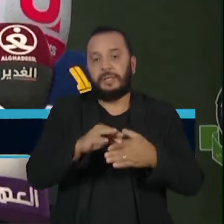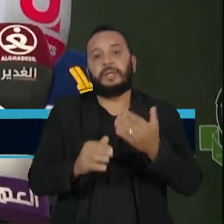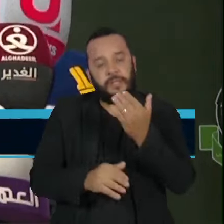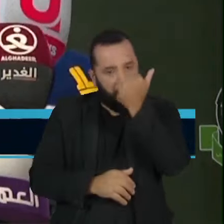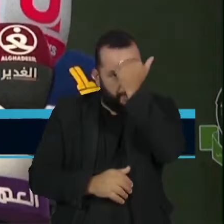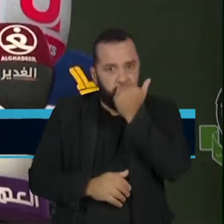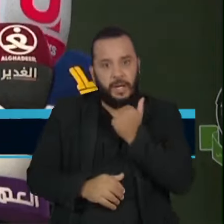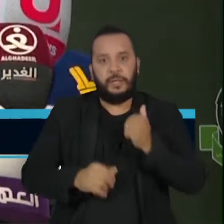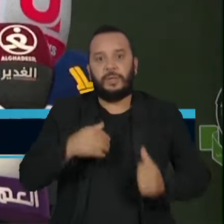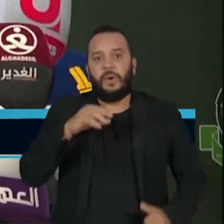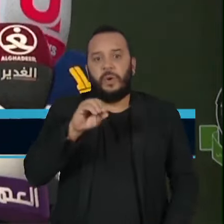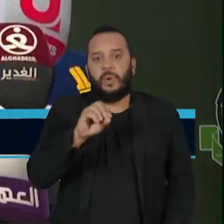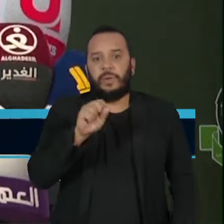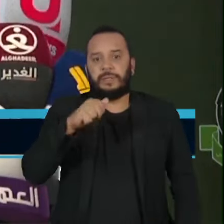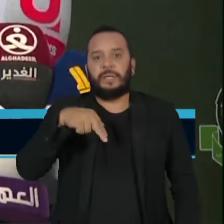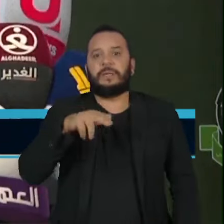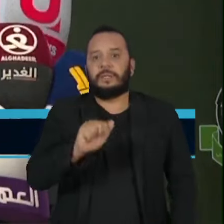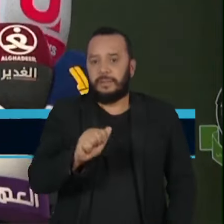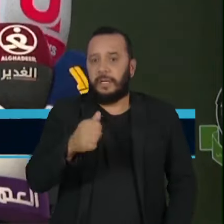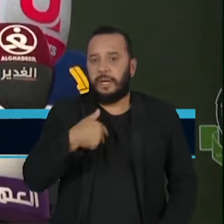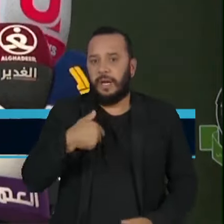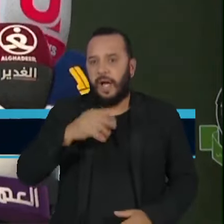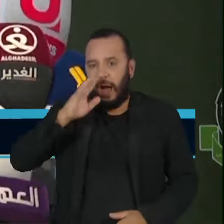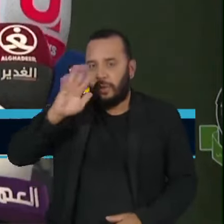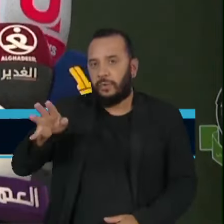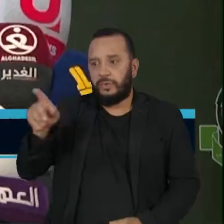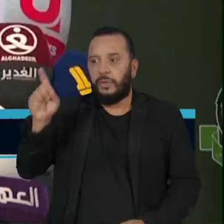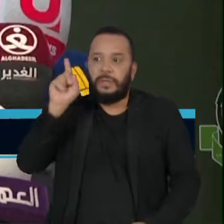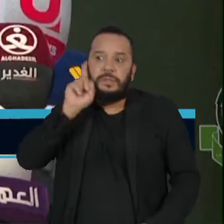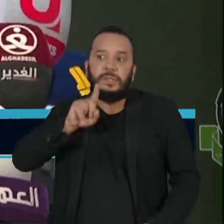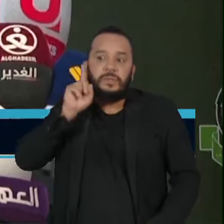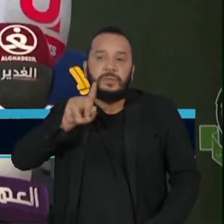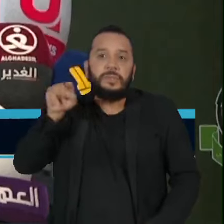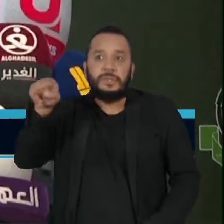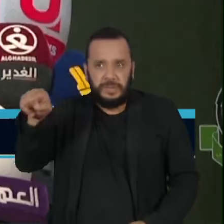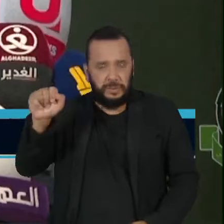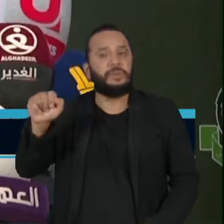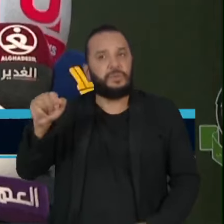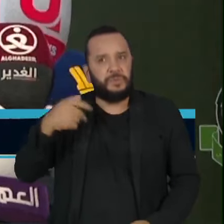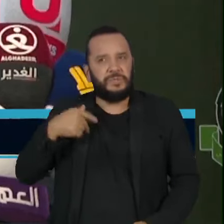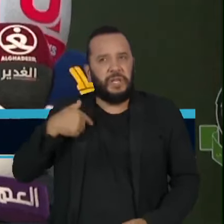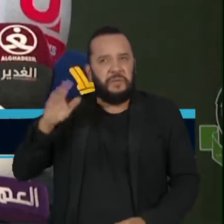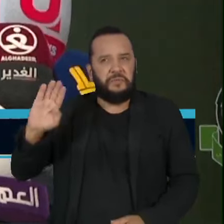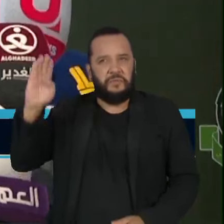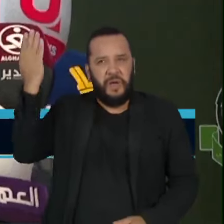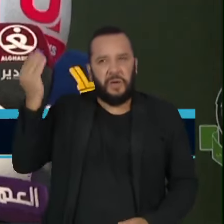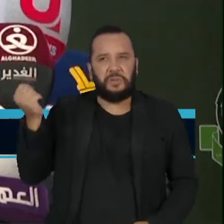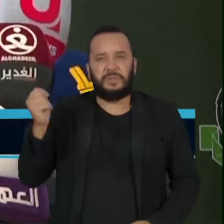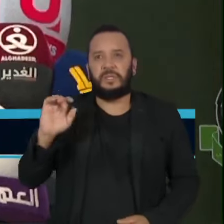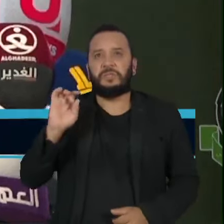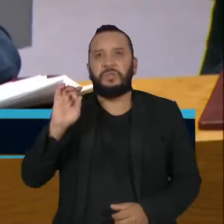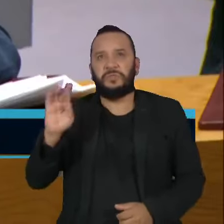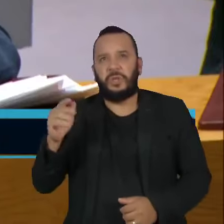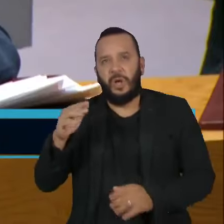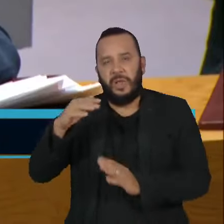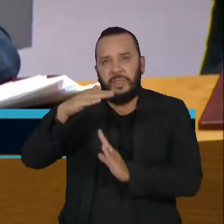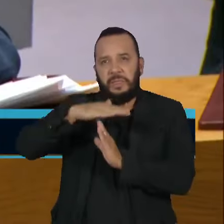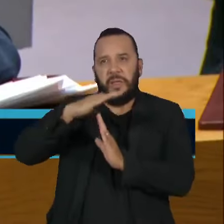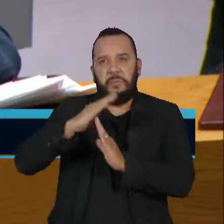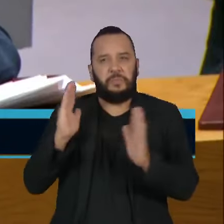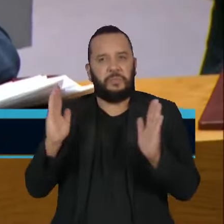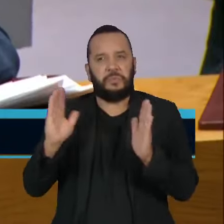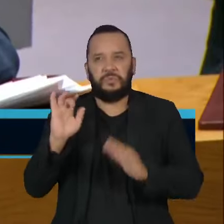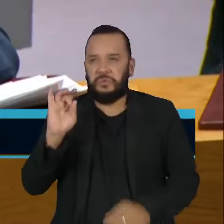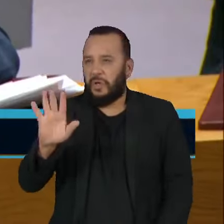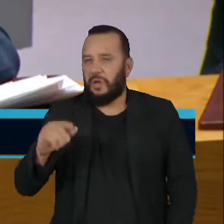Hamdan, acusou a proposta dos Estados Unidos de farsa política, apoiando uma trégua apenas temporária. Em